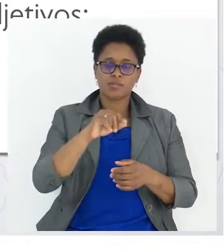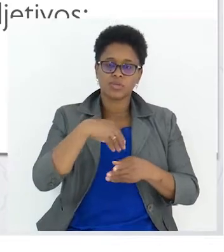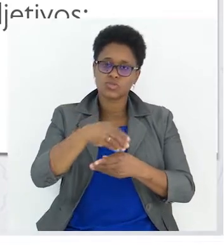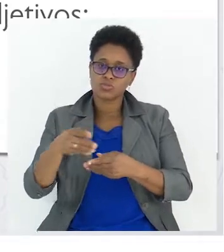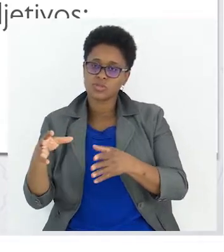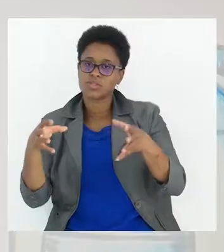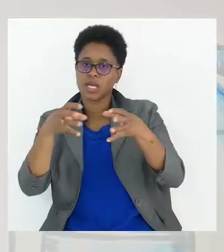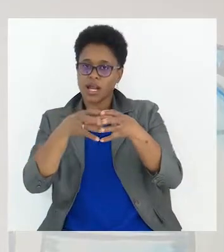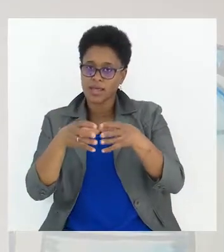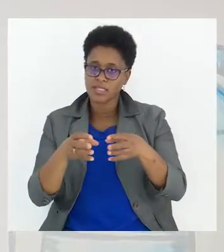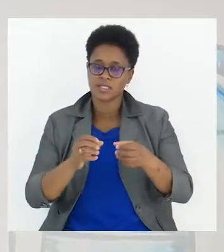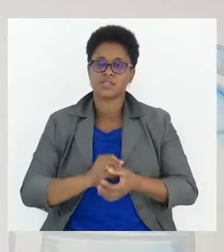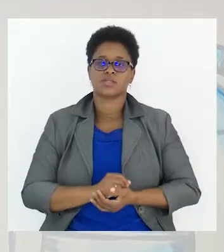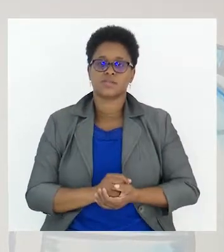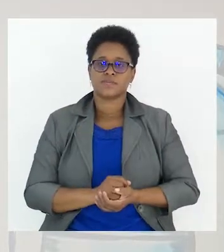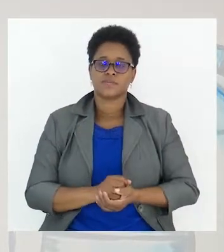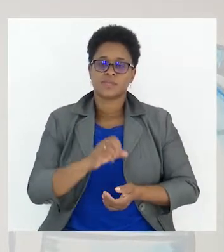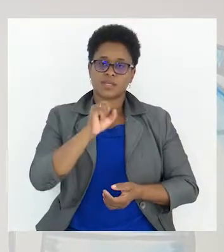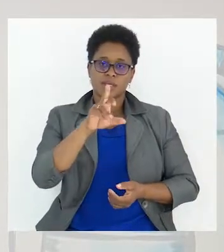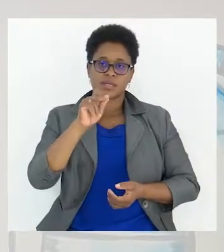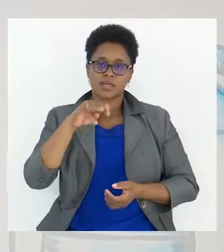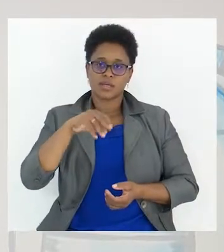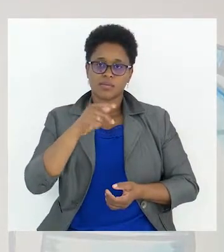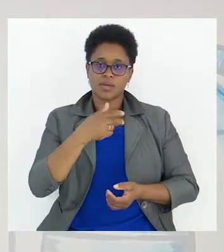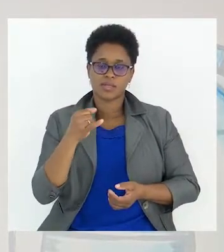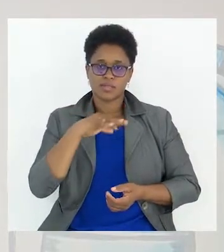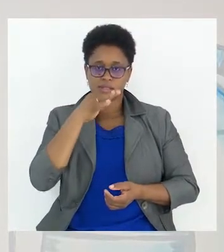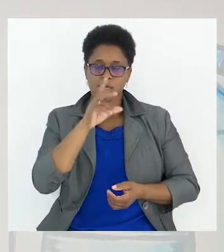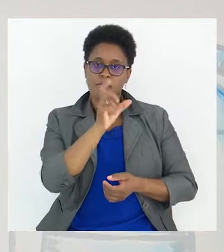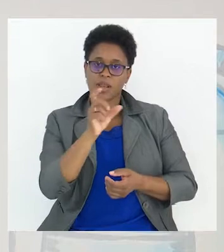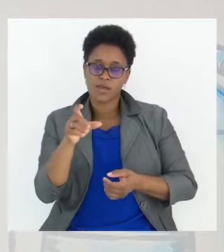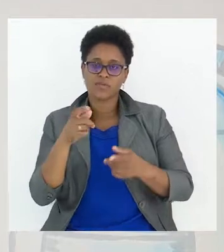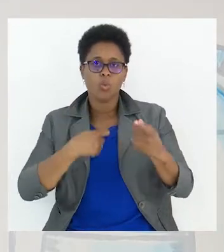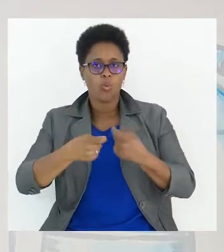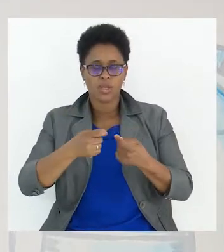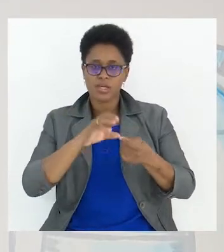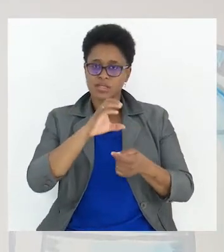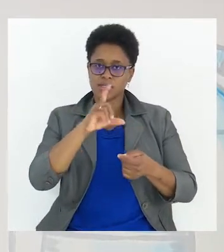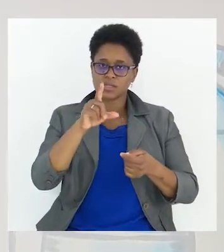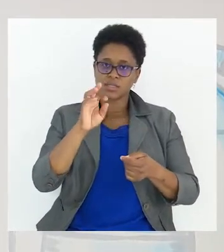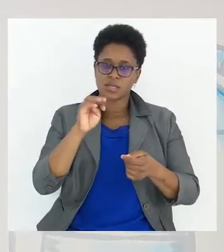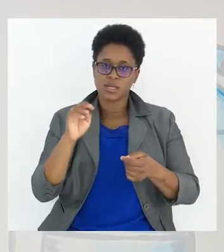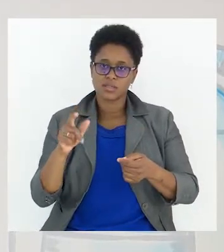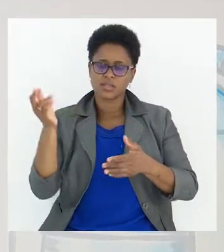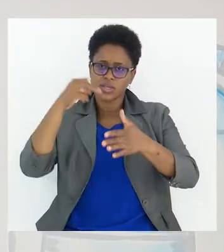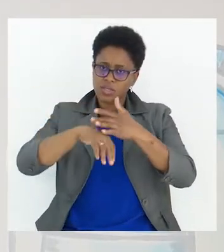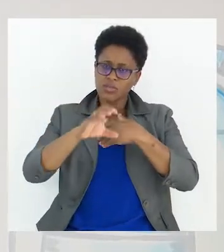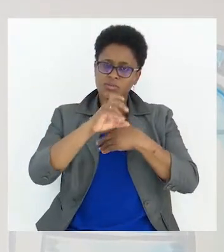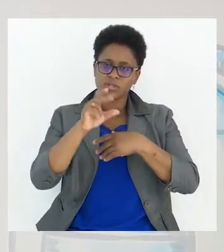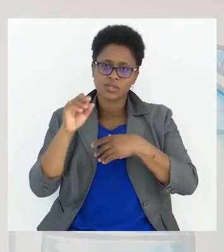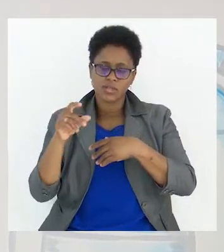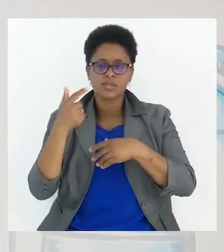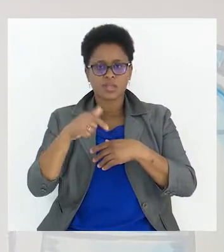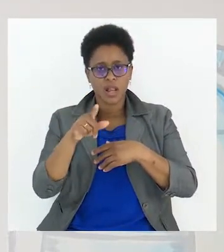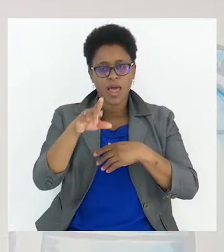classes. A gramática diz que as palavras estão organizadas em classes. E dentro das classes tu vais encontrando